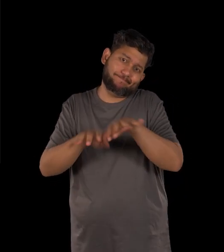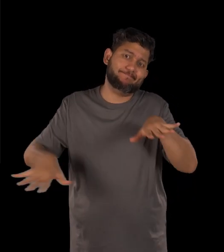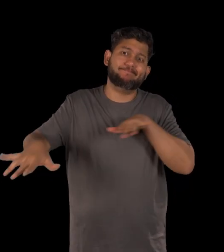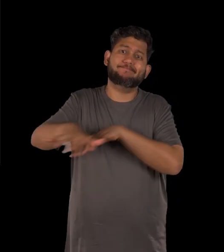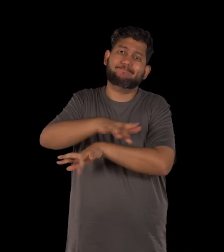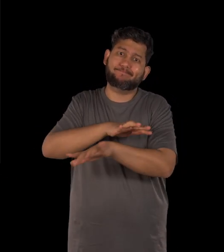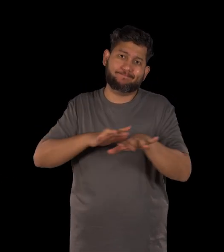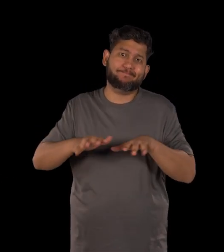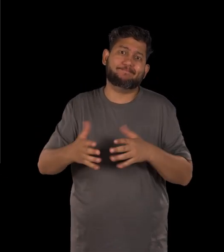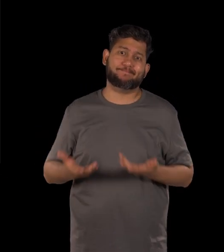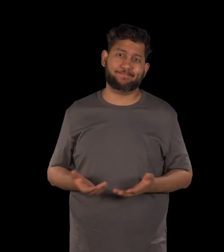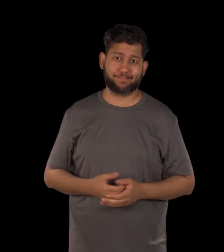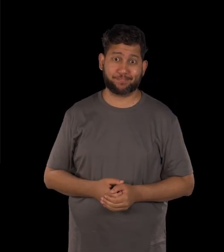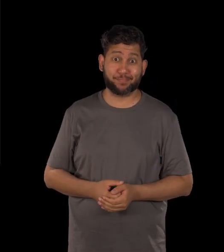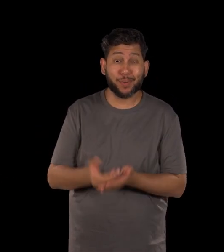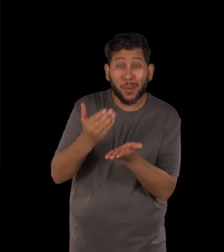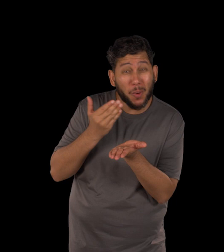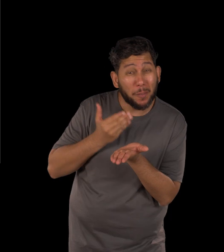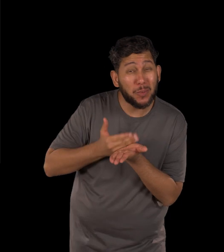ambiente igualmente.